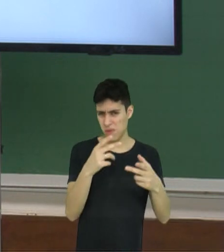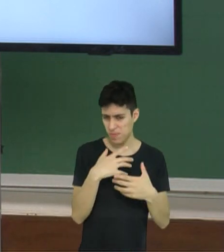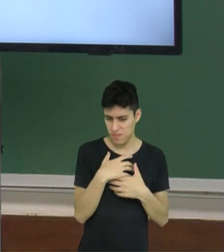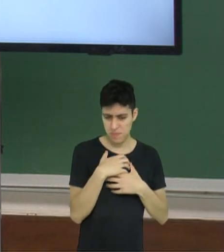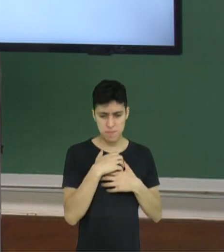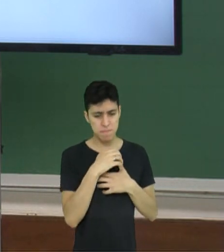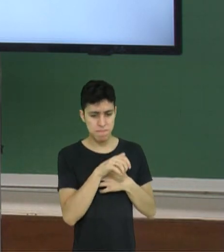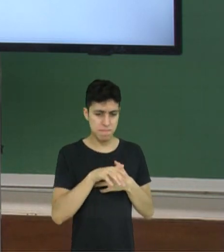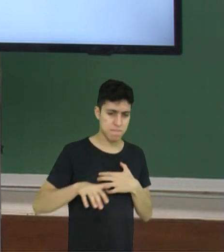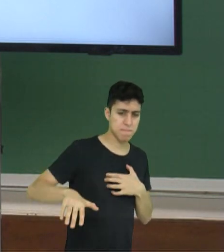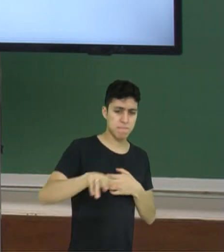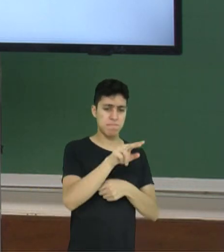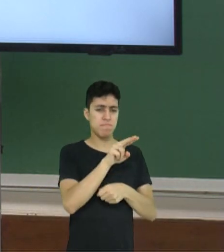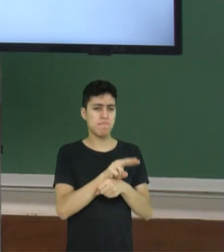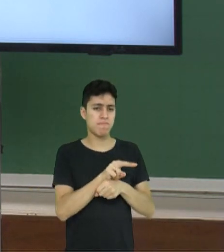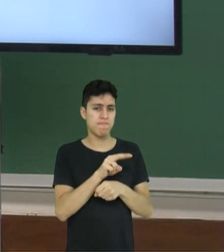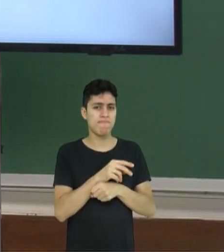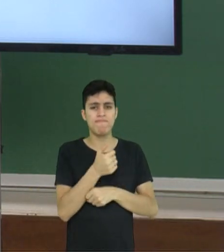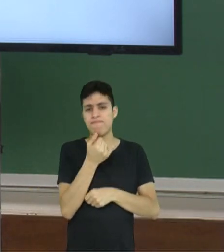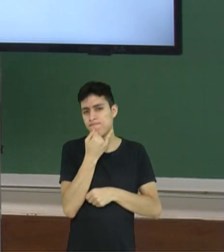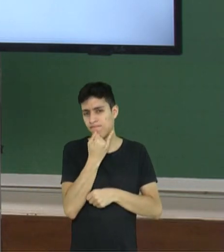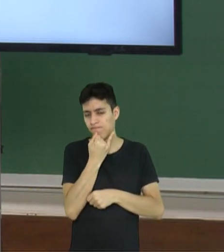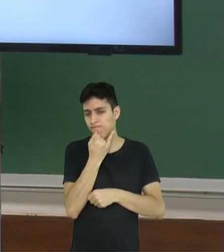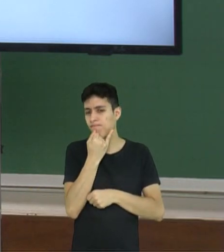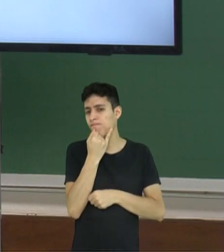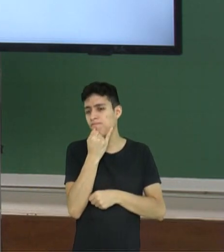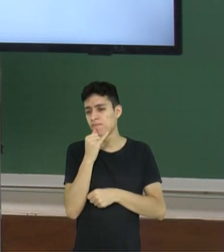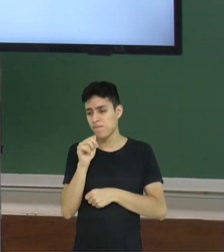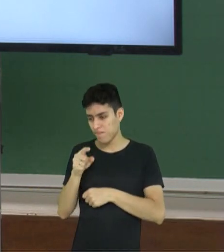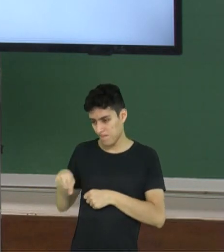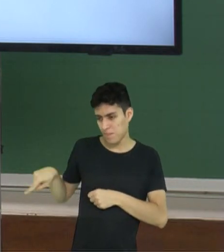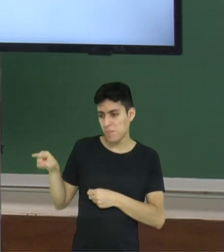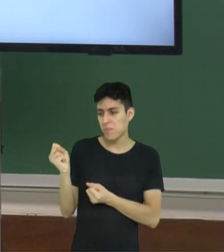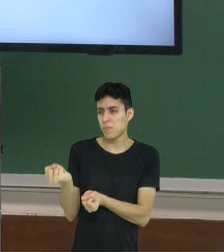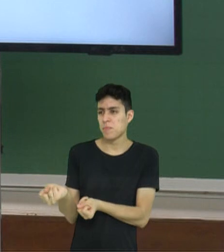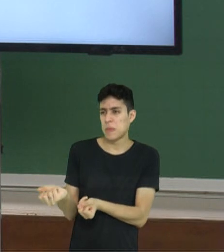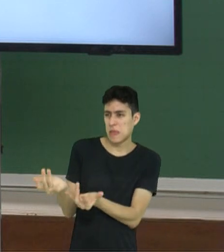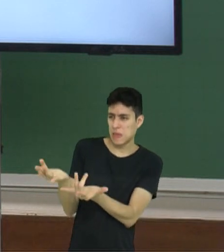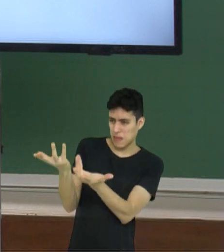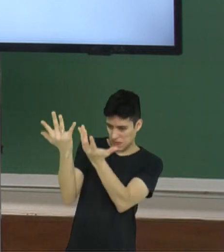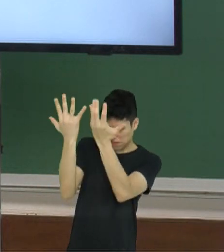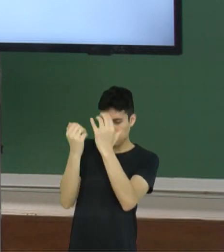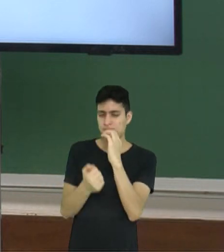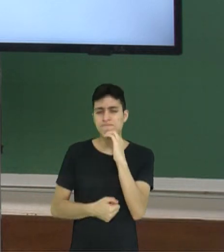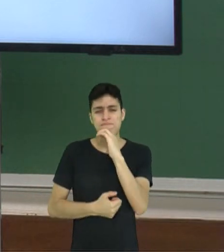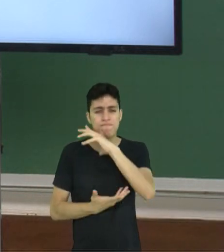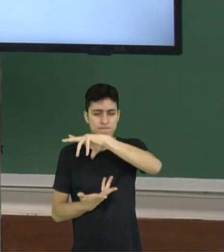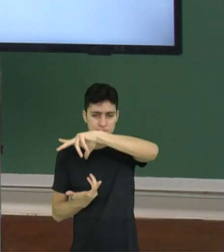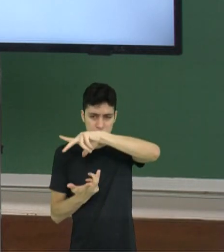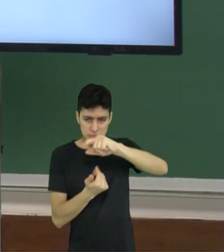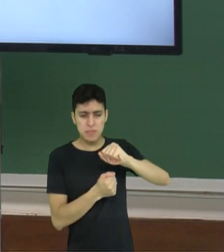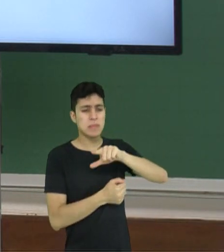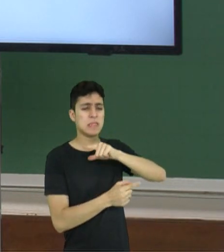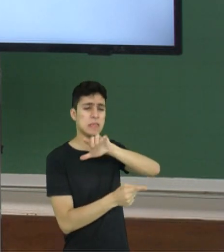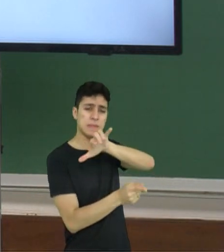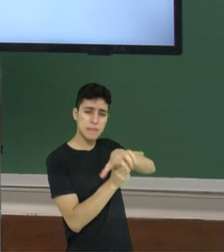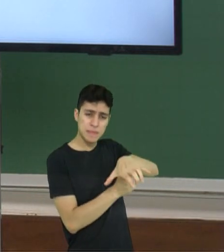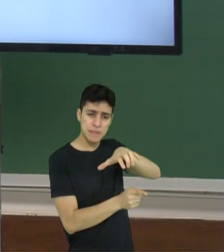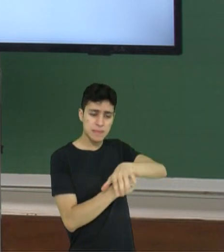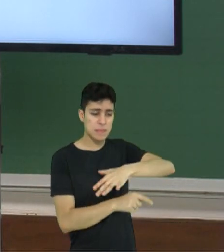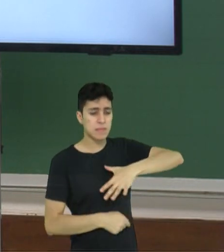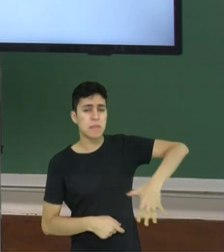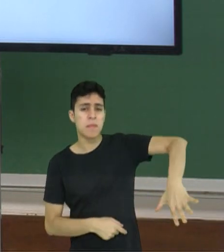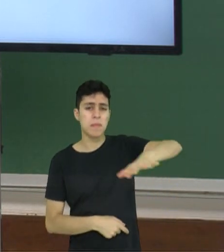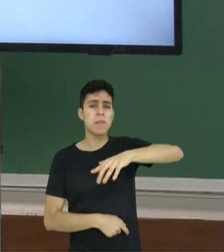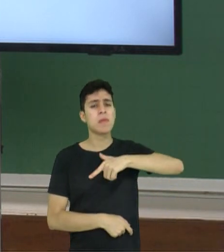da região, infelizmente a gente viu que a emissão desses gases poluentes e o aquecimento global vem trazendo impactos ambientais lá,